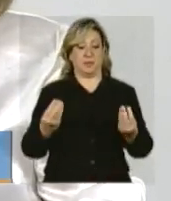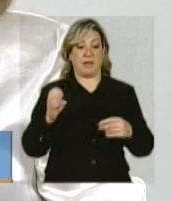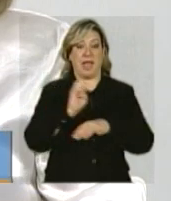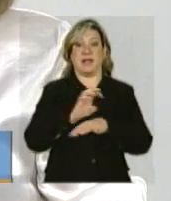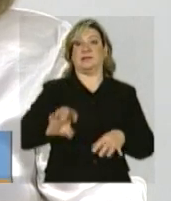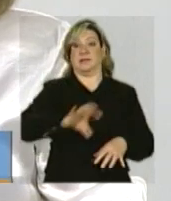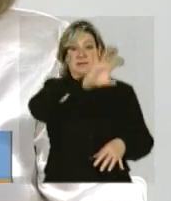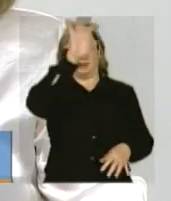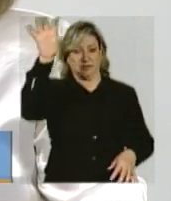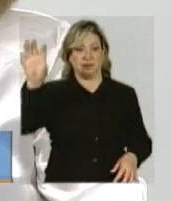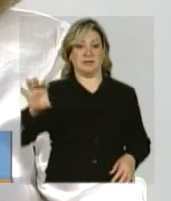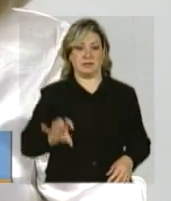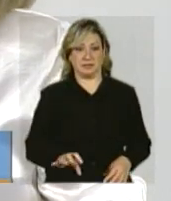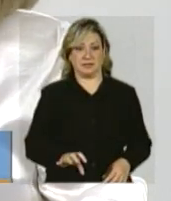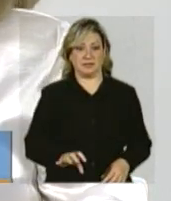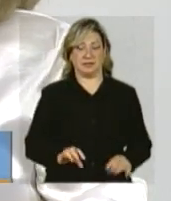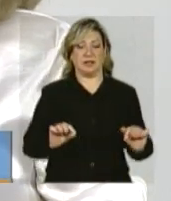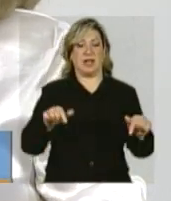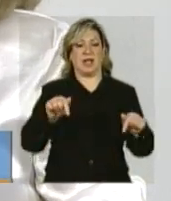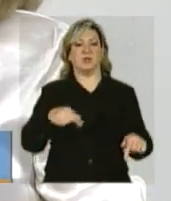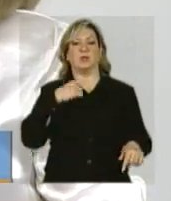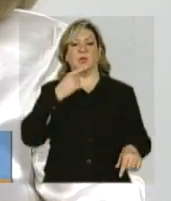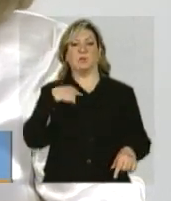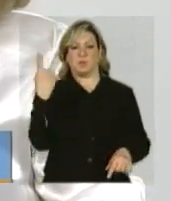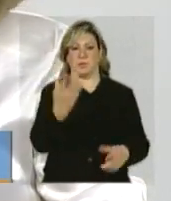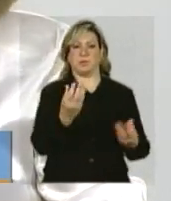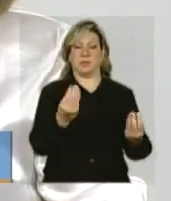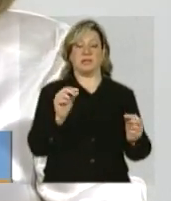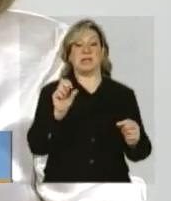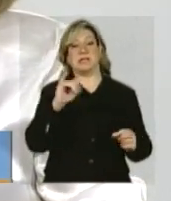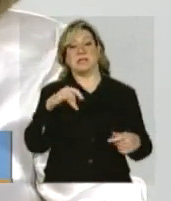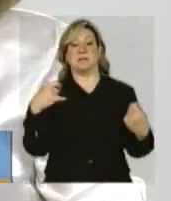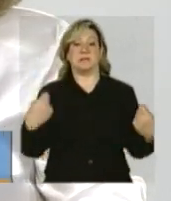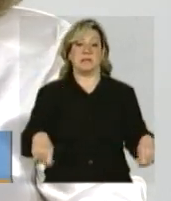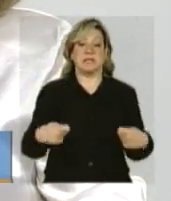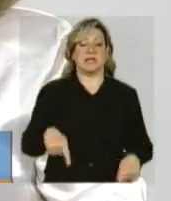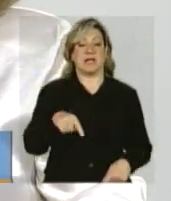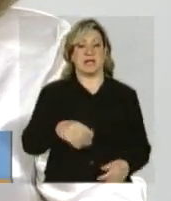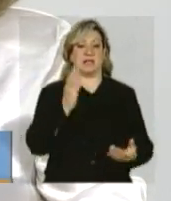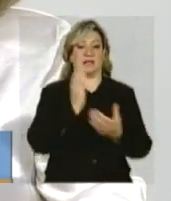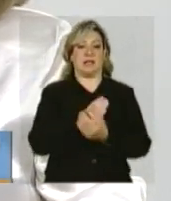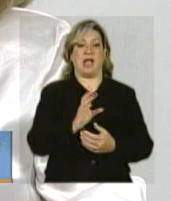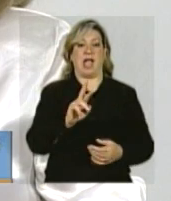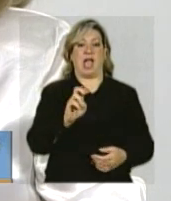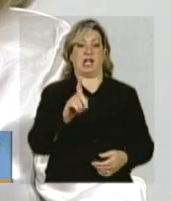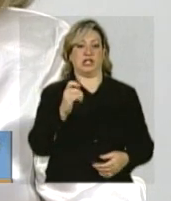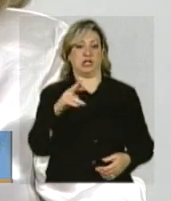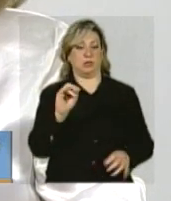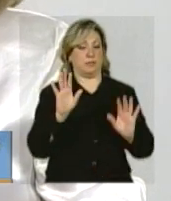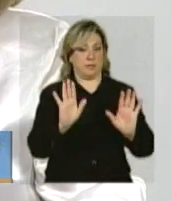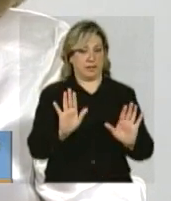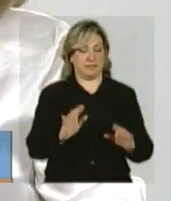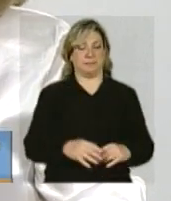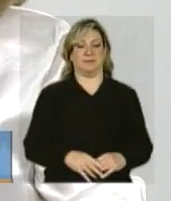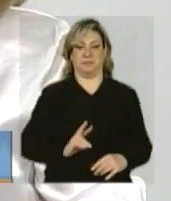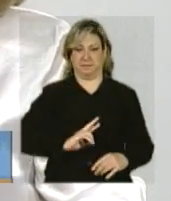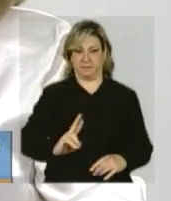estados essa dúvida, né, se é preciso esse registro. Primeiro, convém destacar